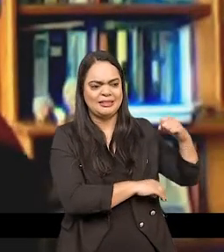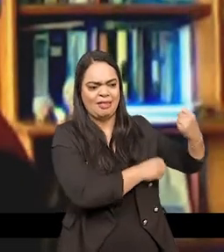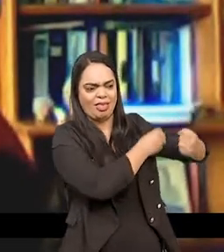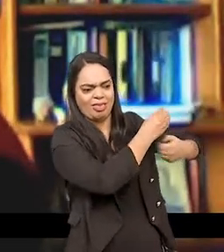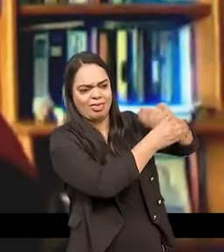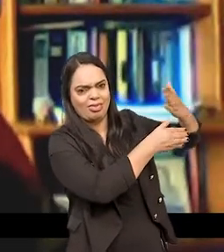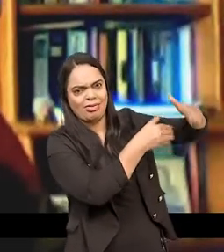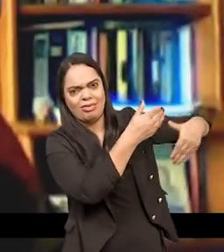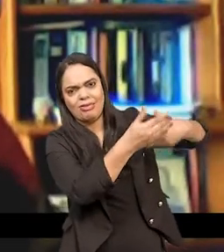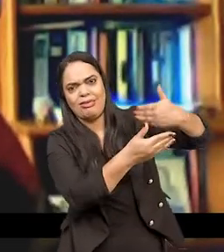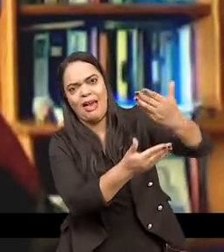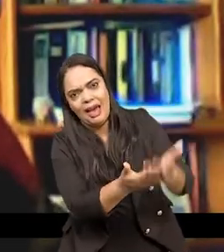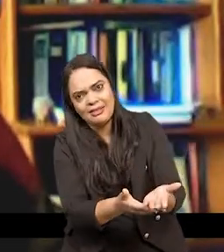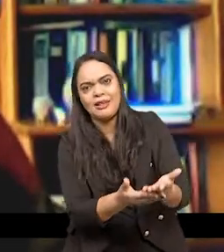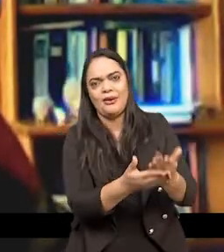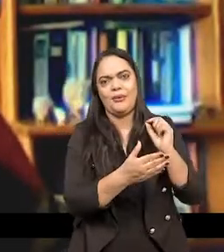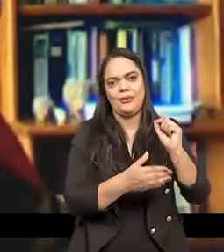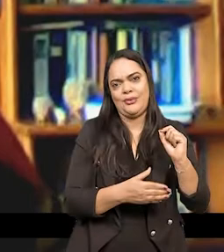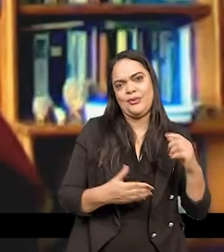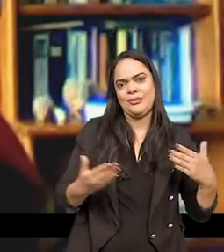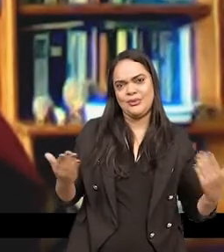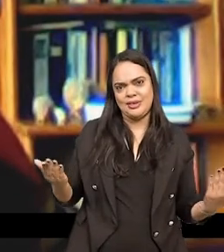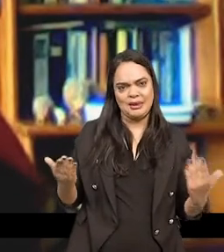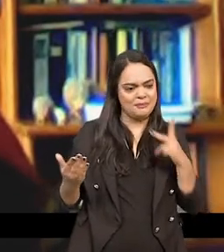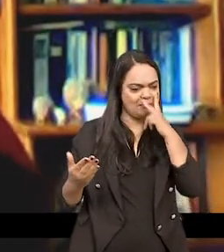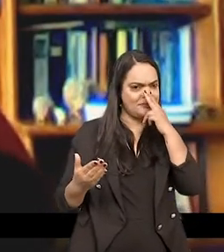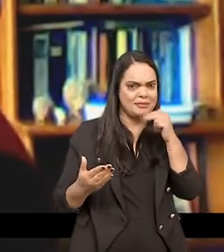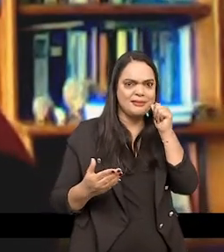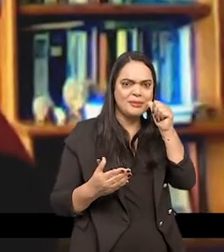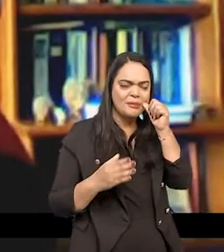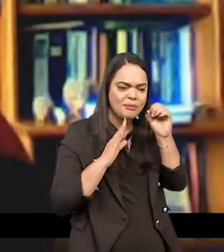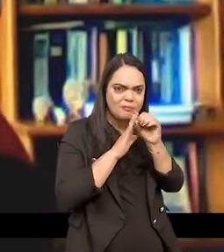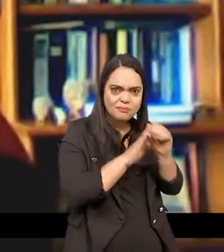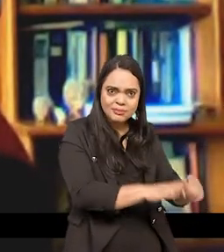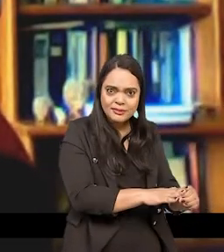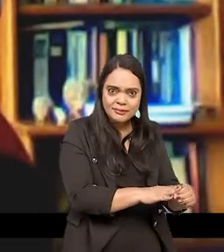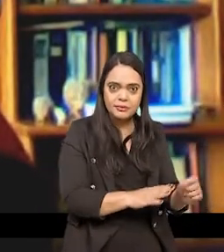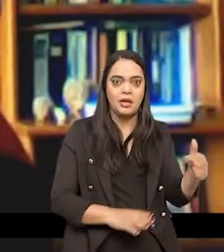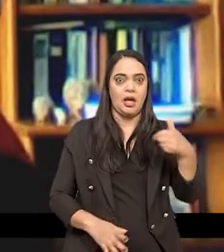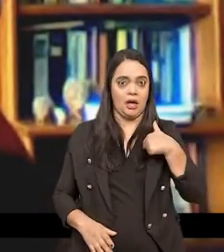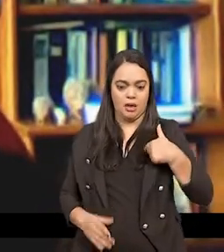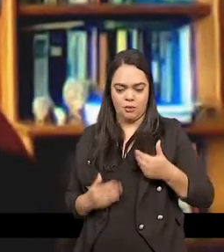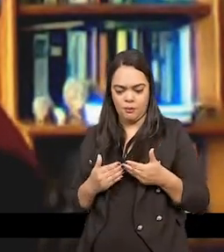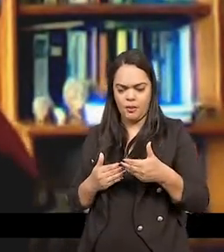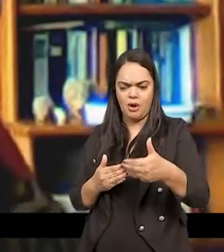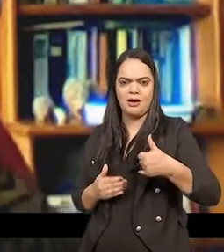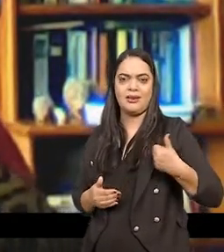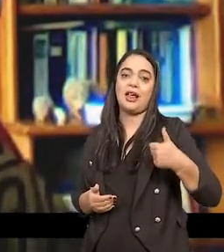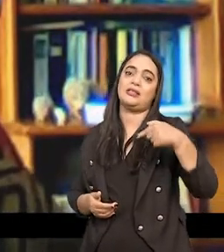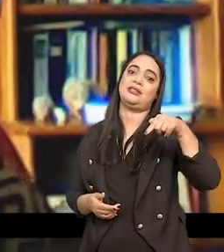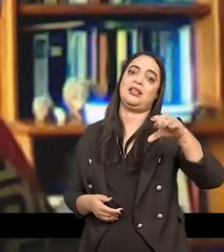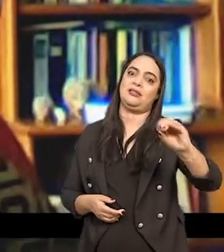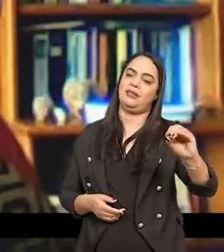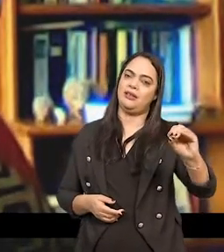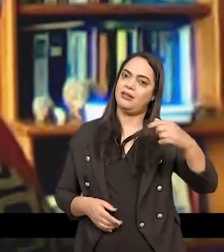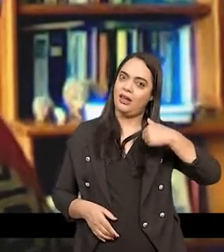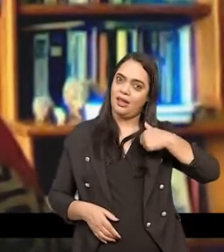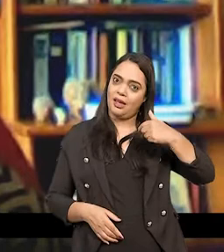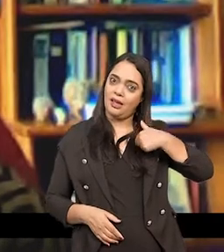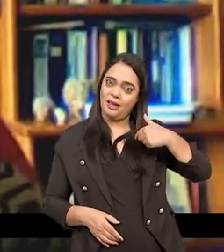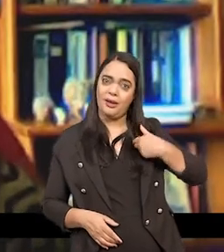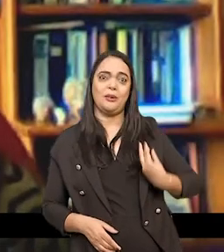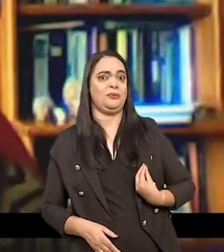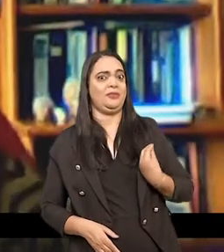quando eu falava antes do Código Civil, vocês, eu vou fazer 70 anos, então sou uma personagem viva da época,